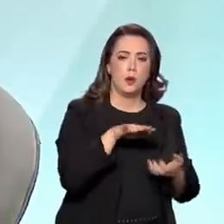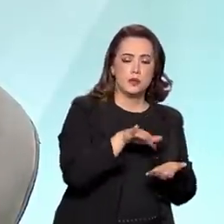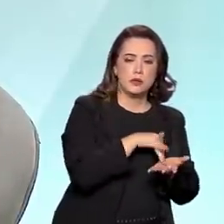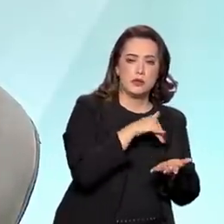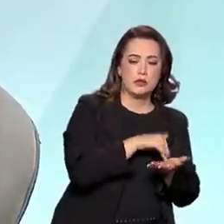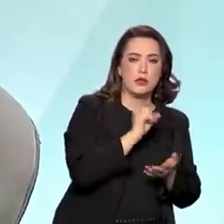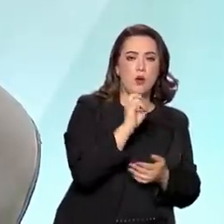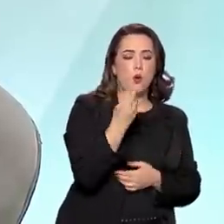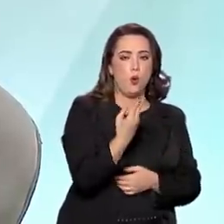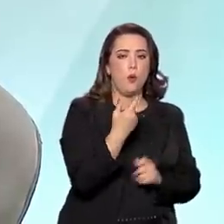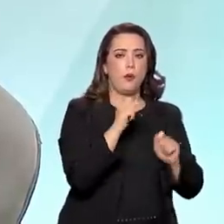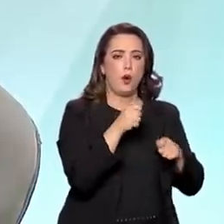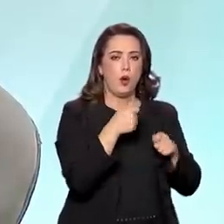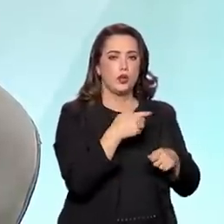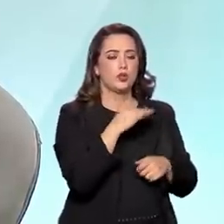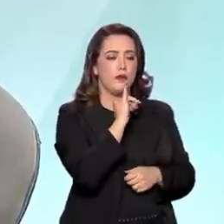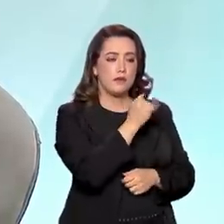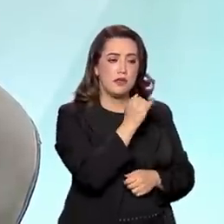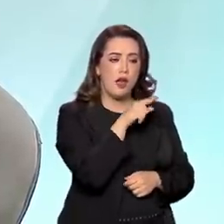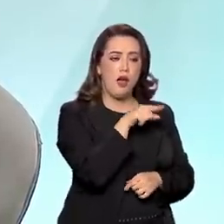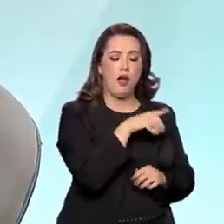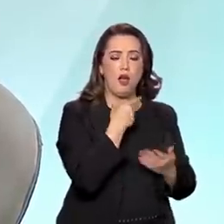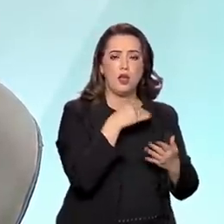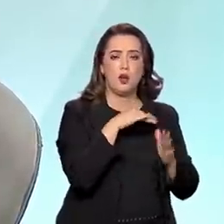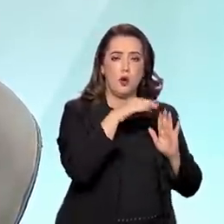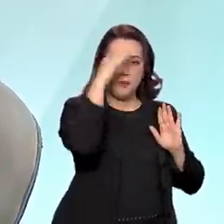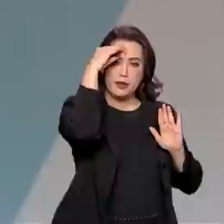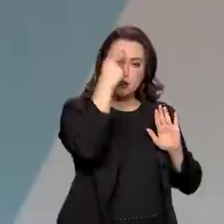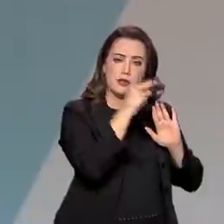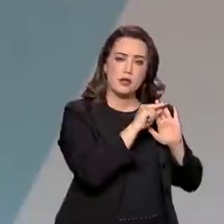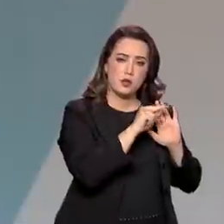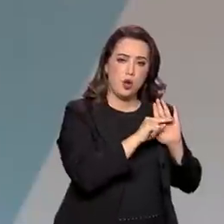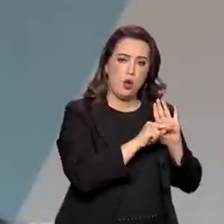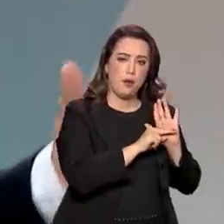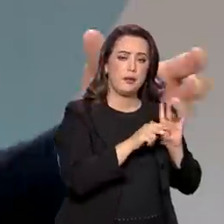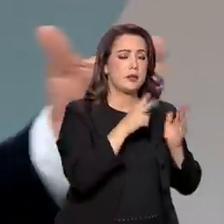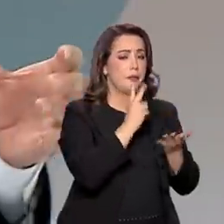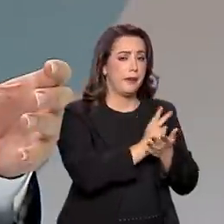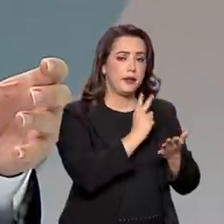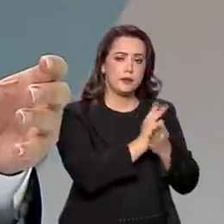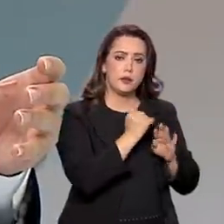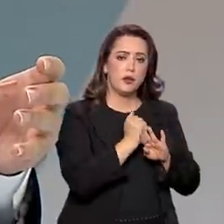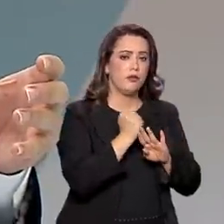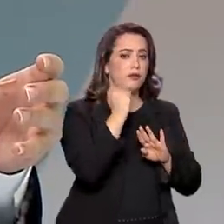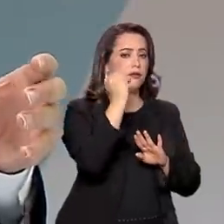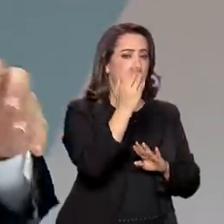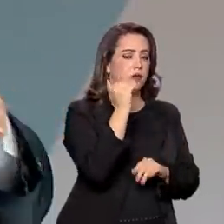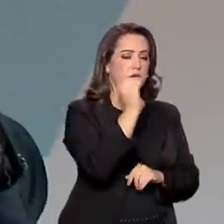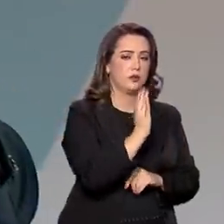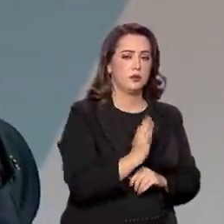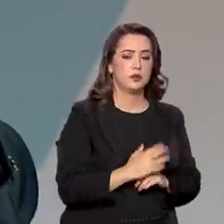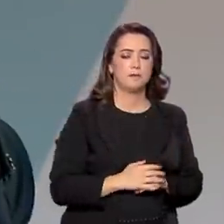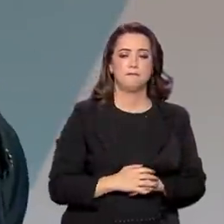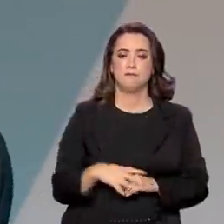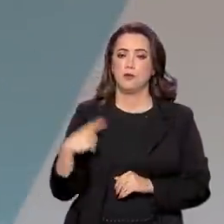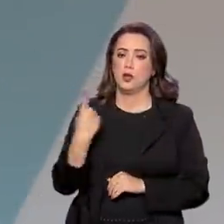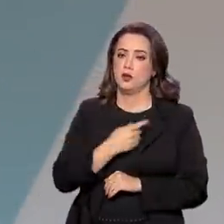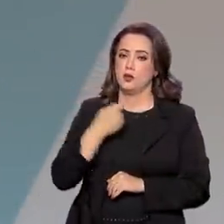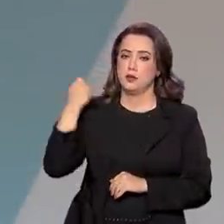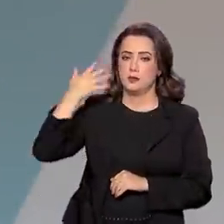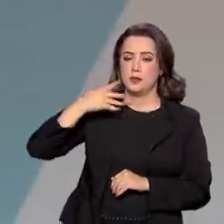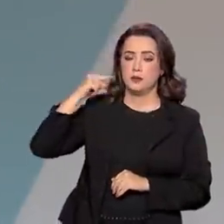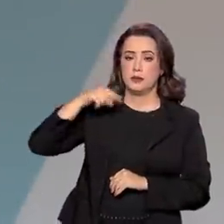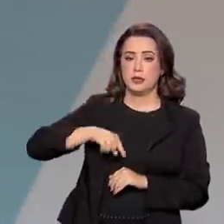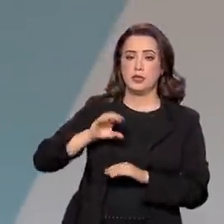instrumento dele eu pode regularizar a situação dele estando fora do Brasil nós falamos aqui o senhor também corroborou agora que a